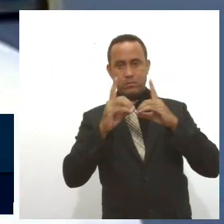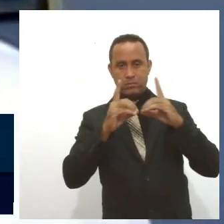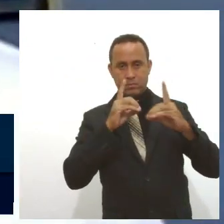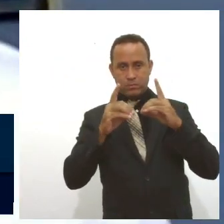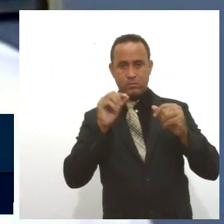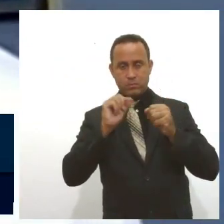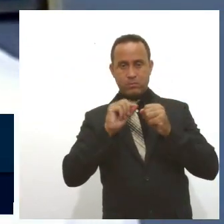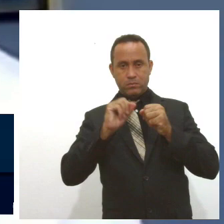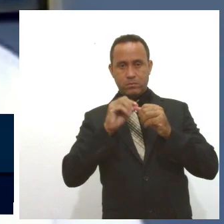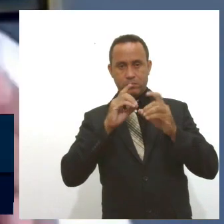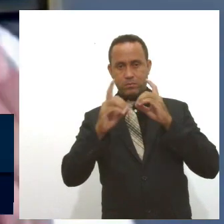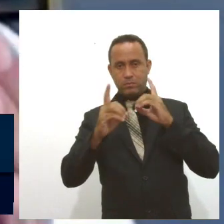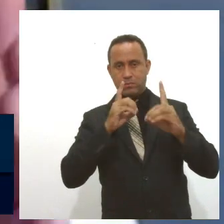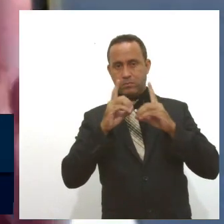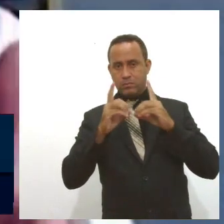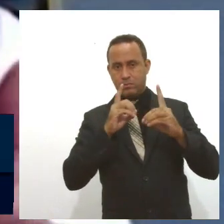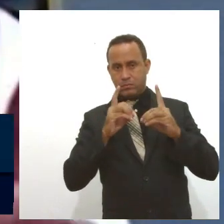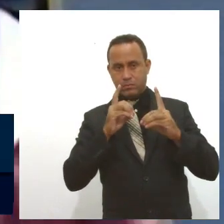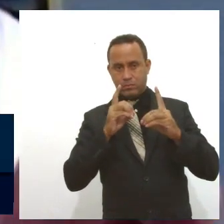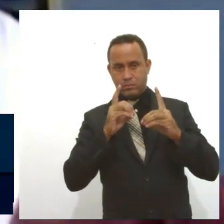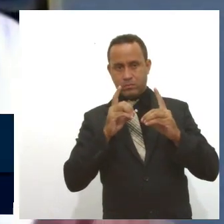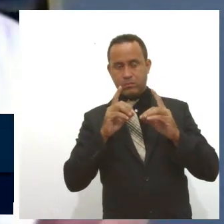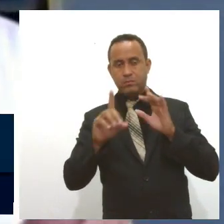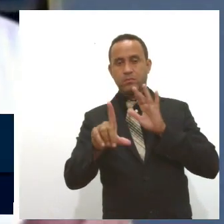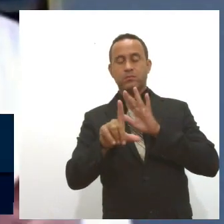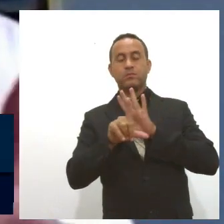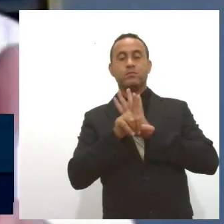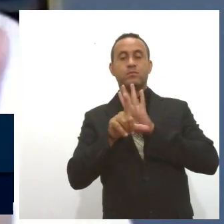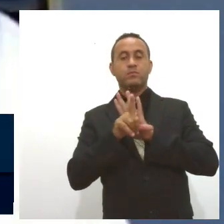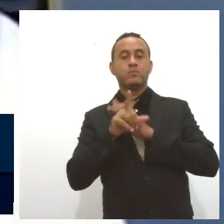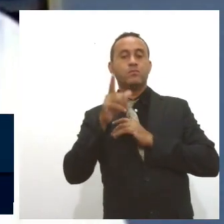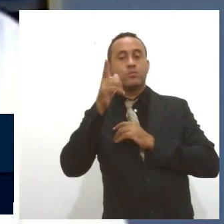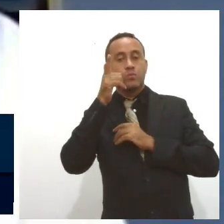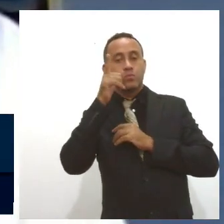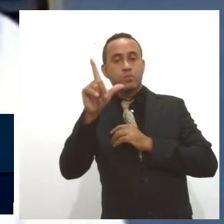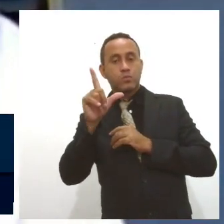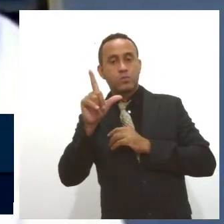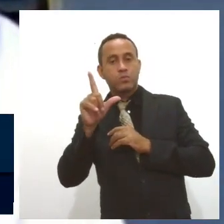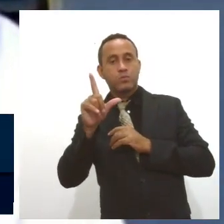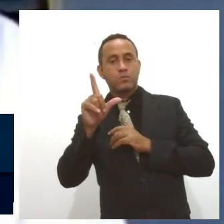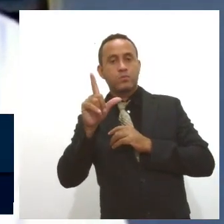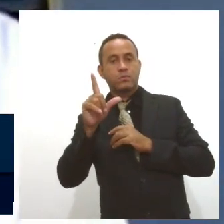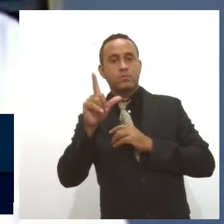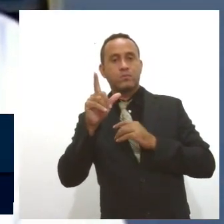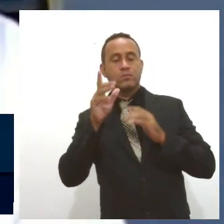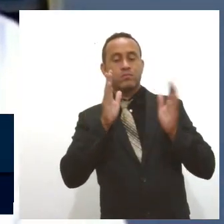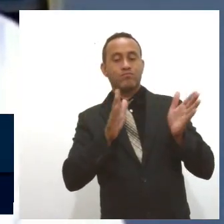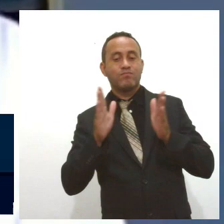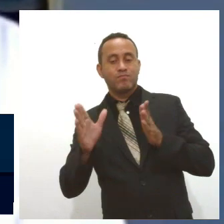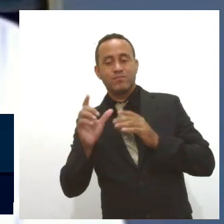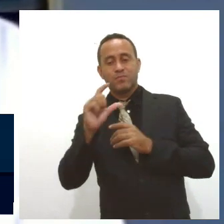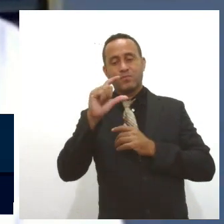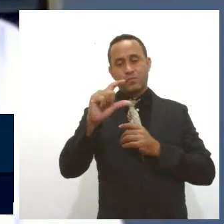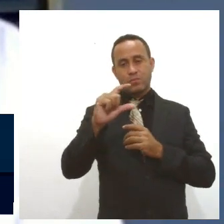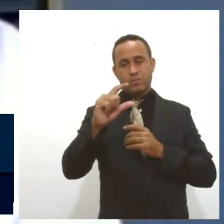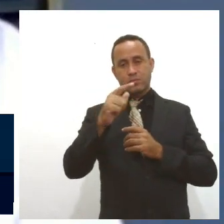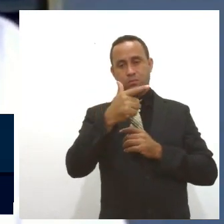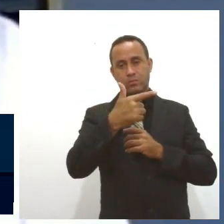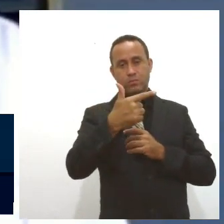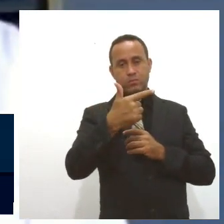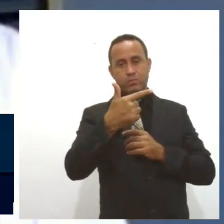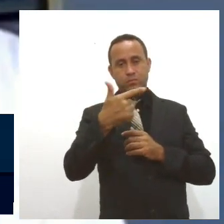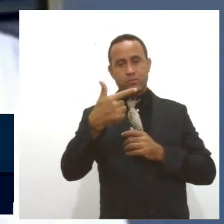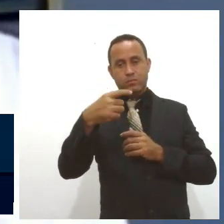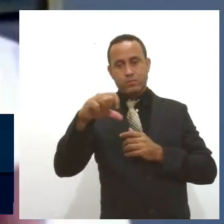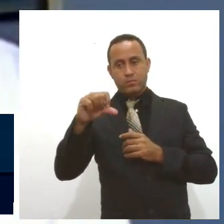eu fiz discussão aqui sobre ela, e através dessa lei o município conseguiu essa parcela de recurso pequeno,